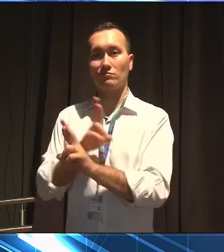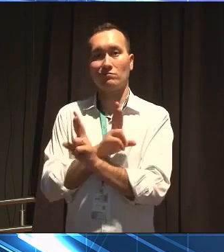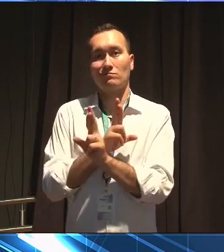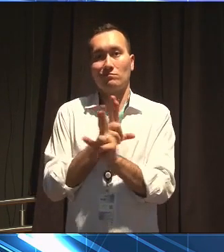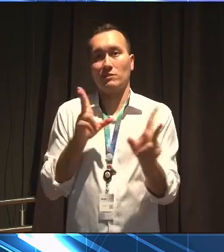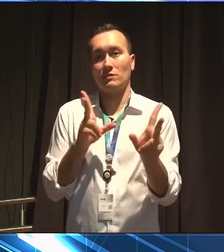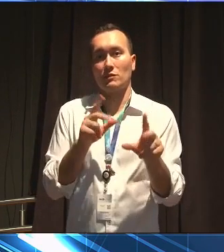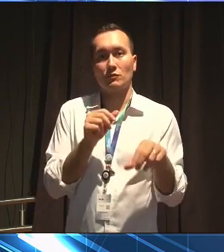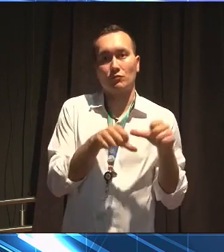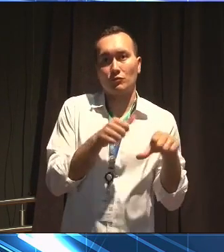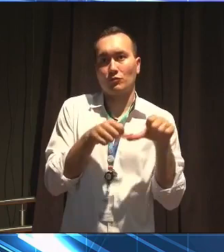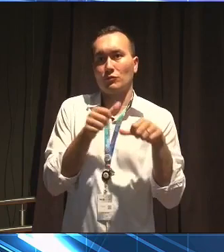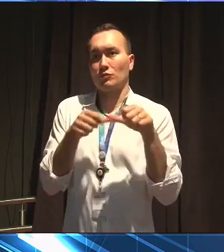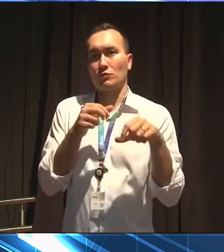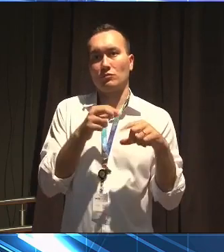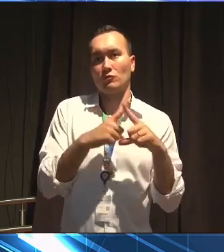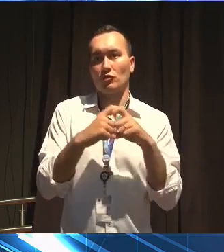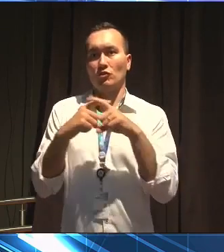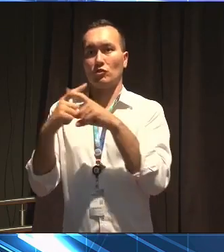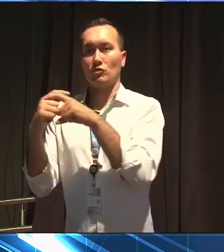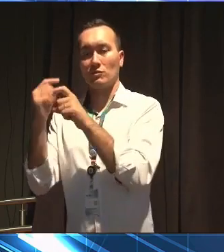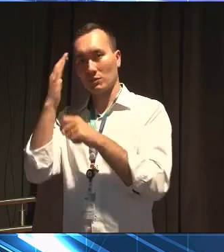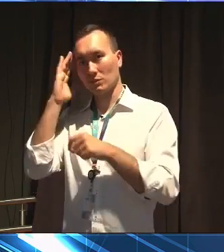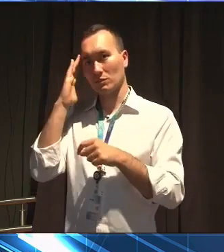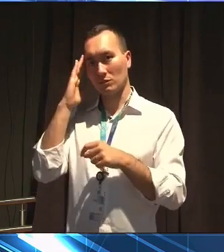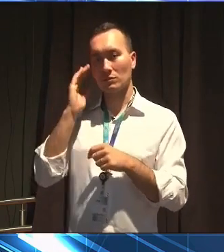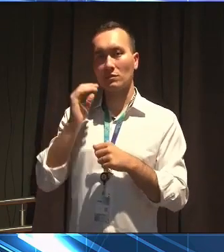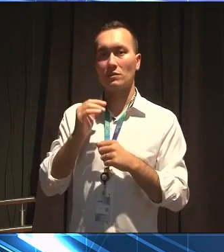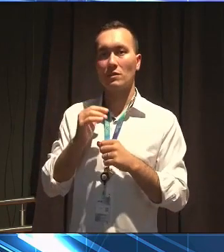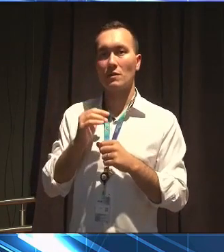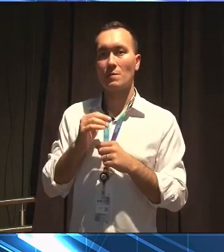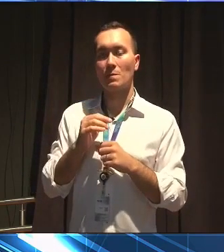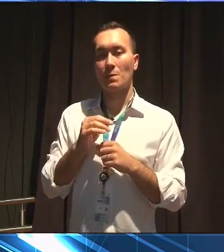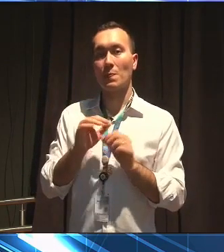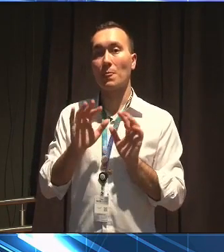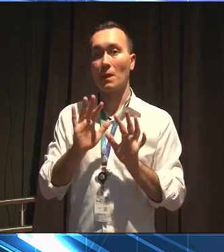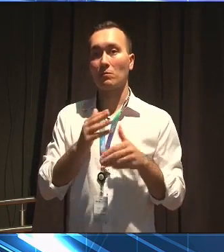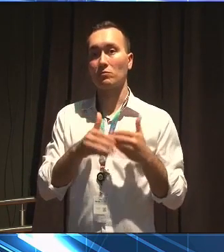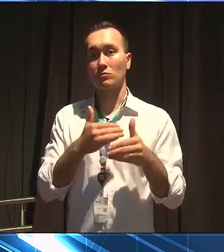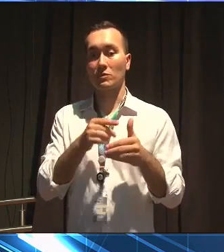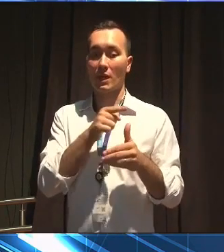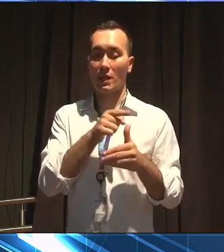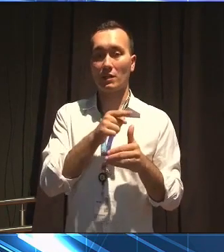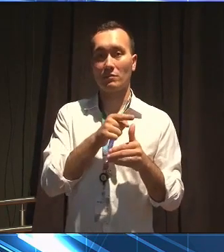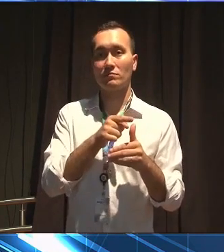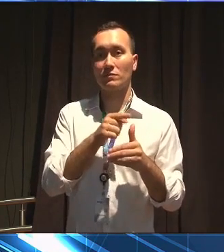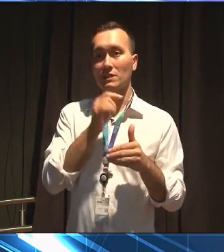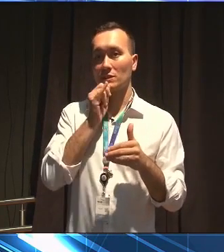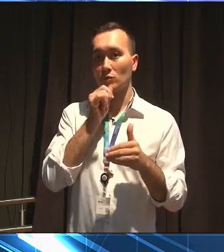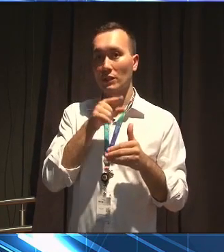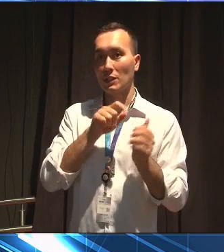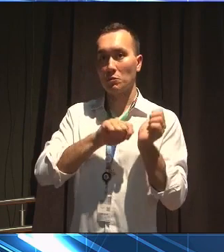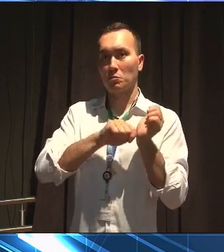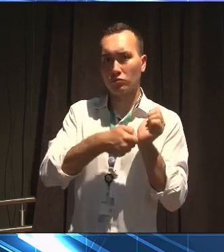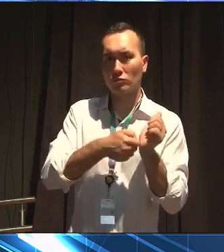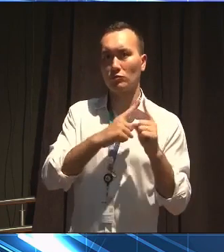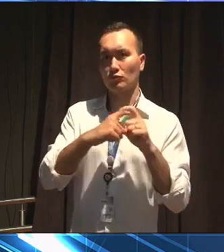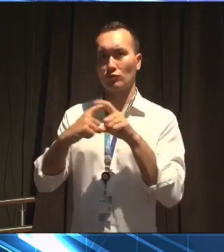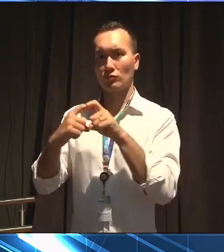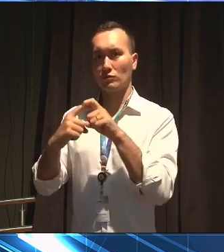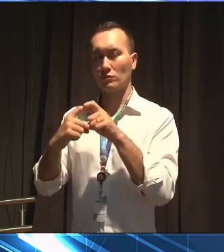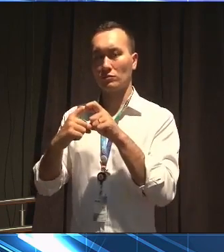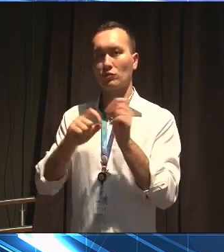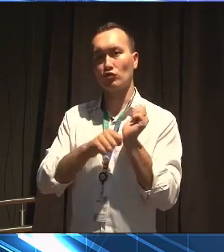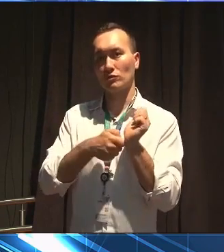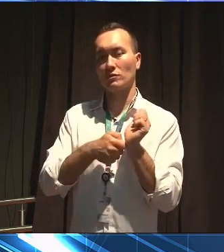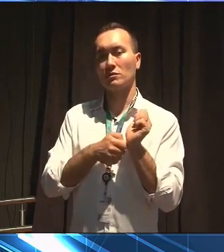criptografia. E aí o .NET resolve esse problema da criptografia também, porque toda criptografia tem uma chave. E eu não conheço ninguém aqui que gerou a